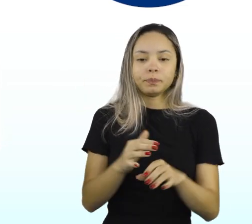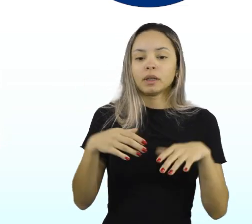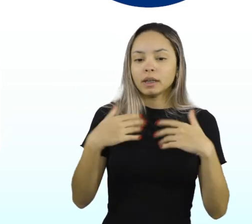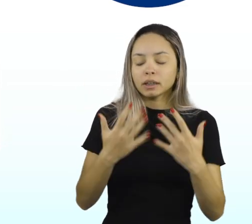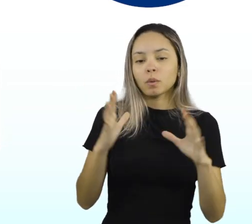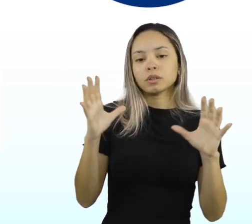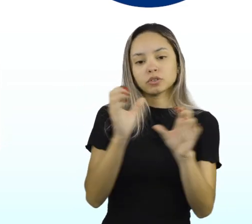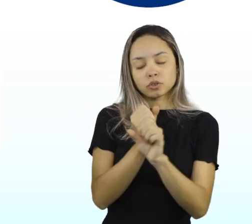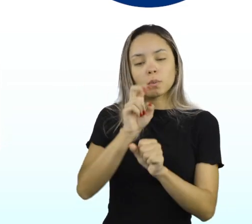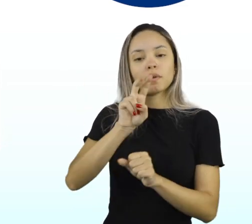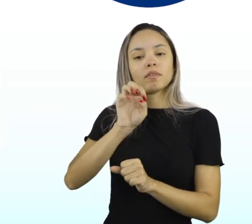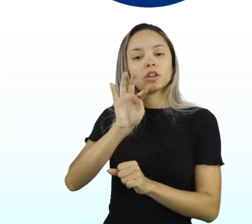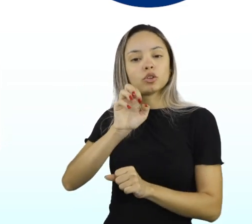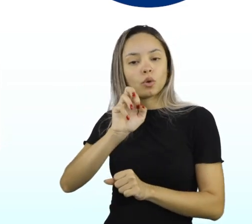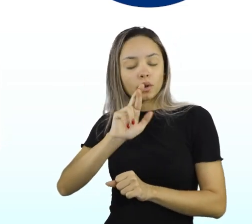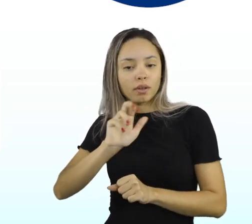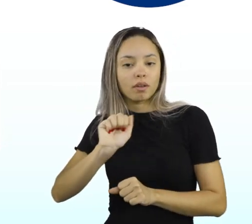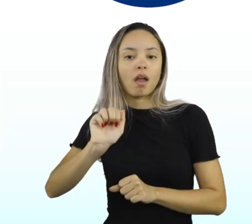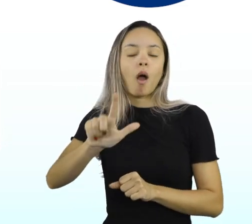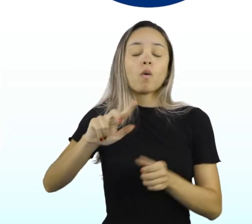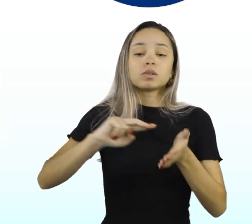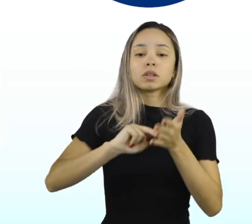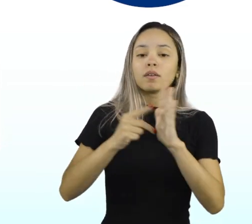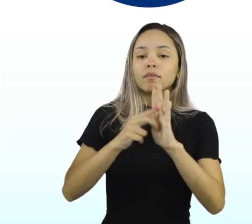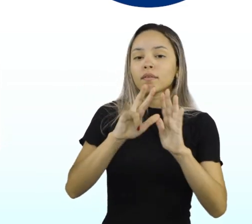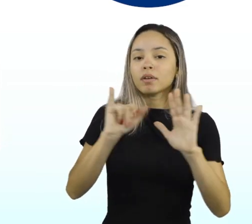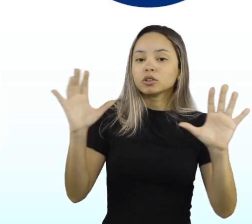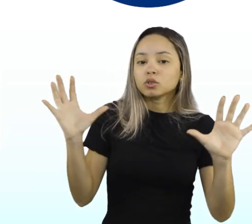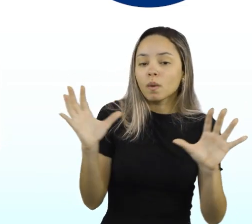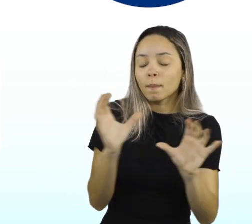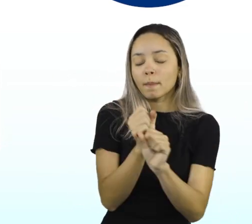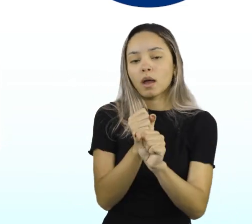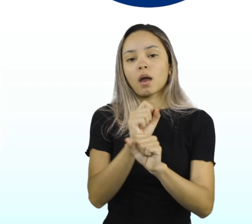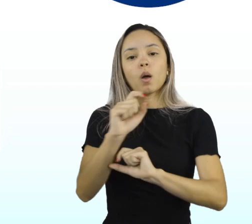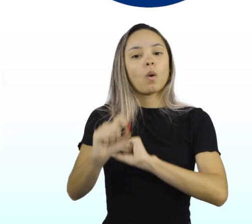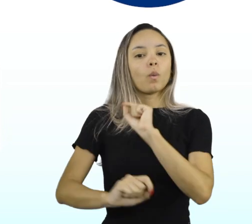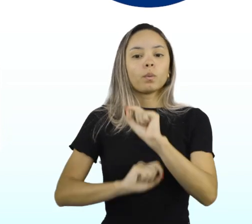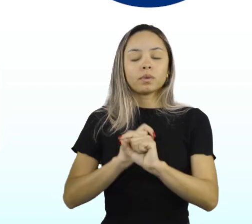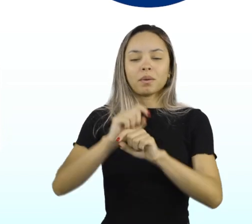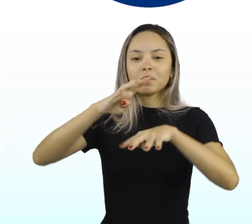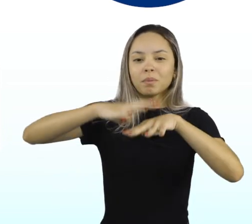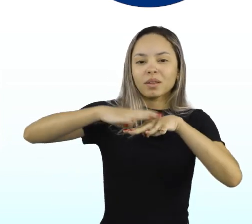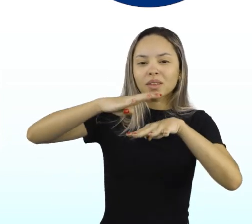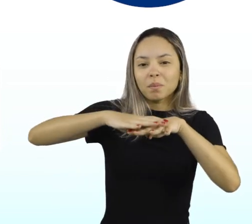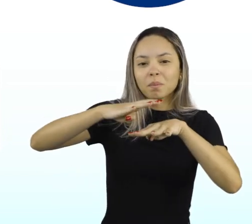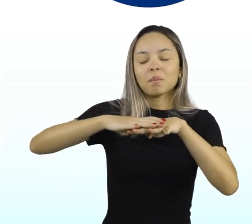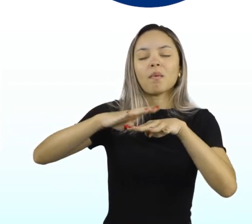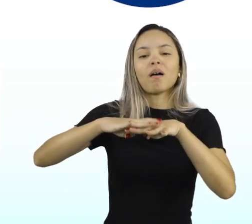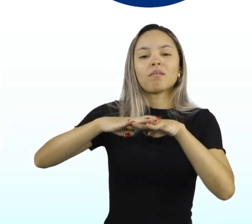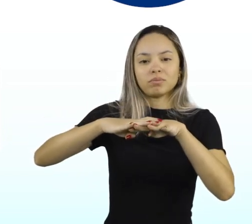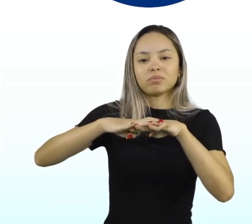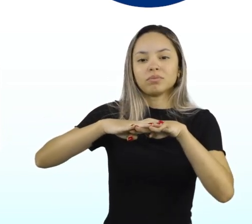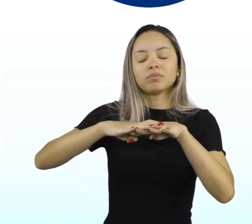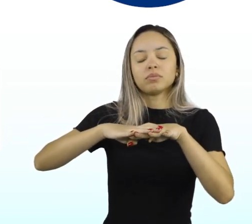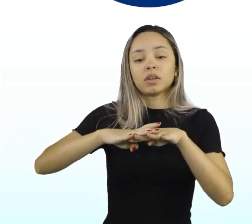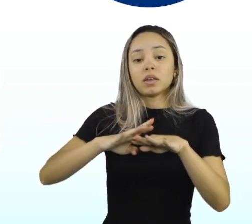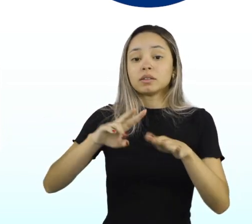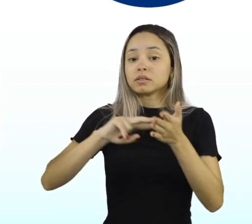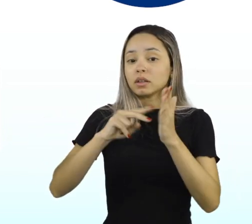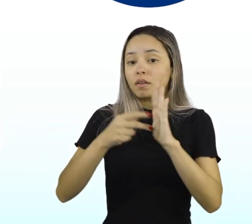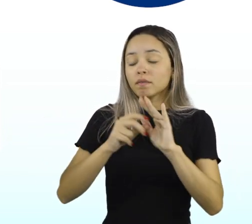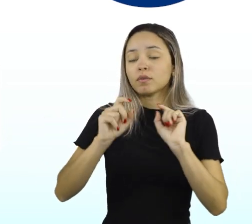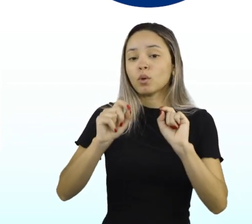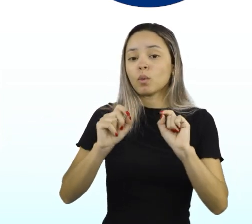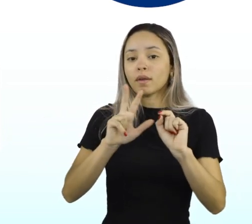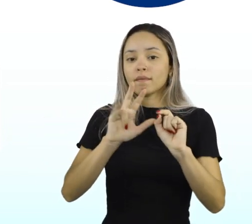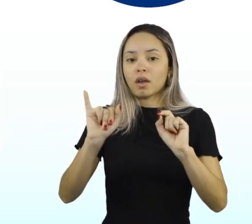não necessariamente significa que você vai somar, ou seja, a operação matemática da adição. Isso significa que você vai